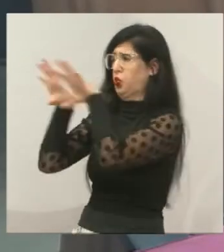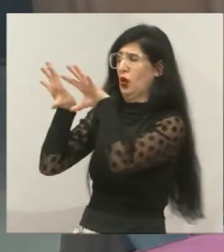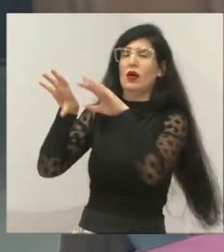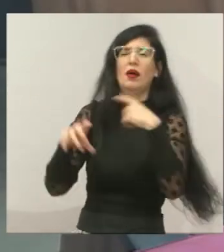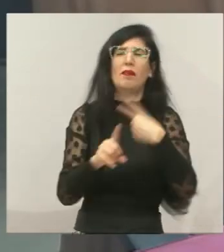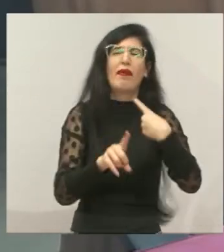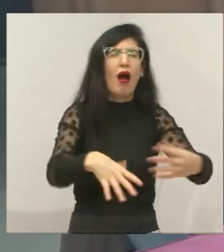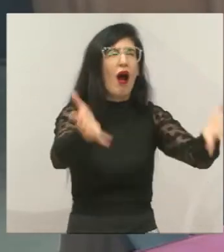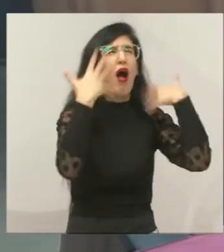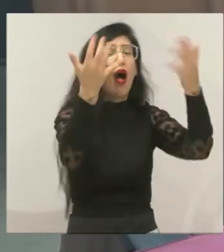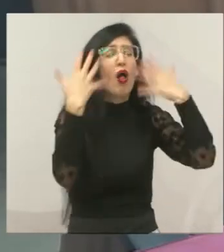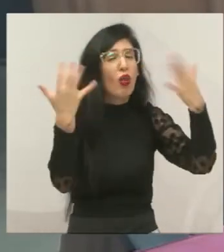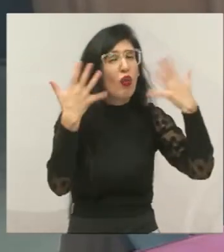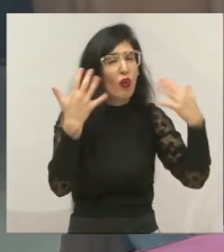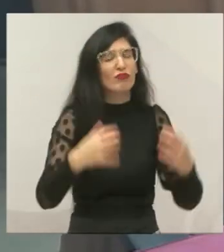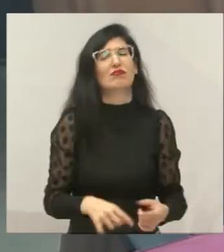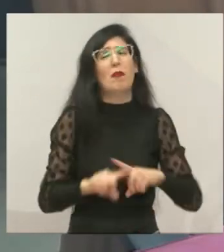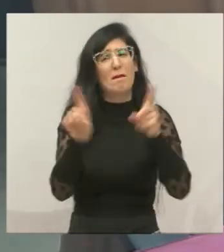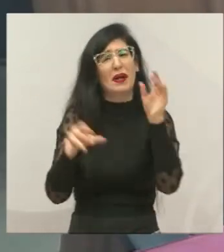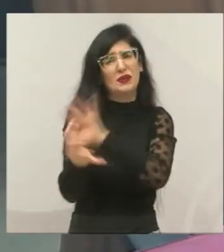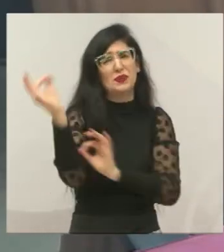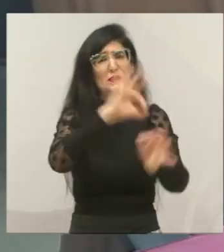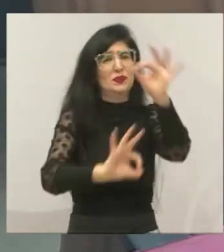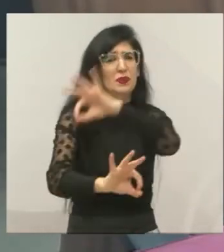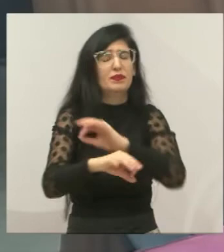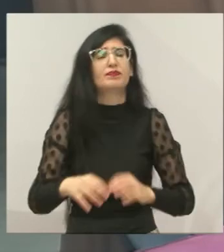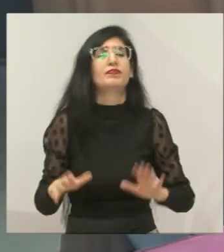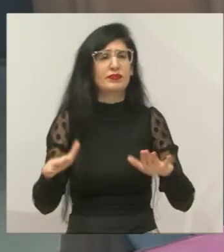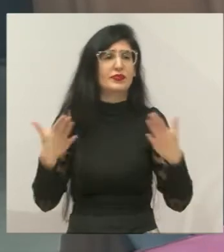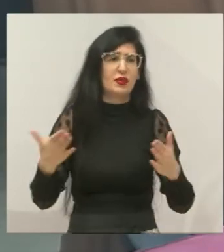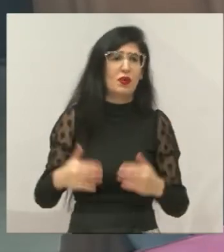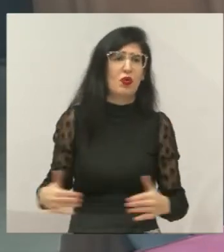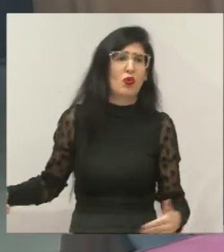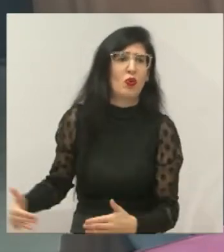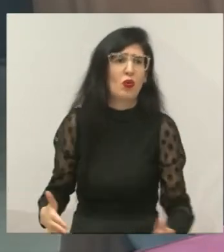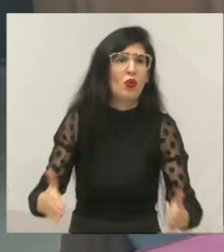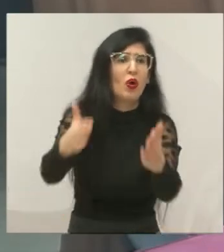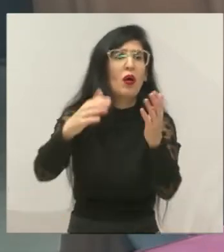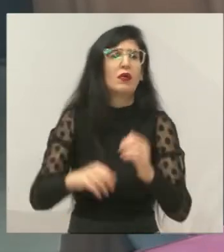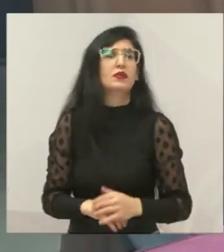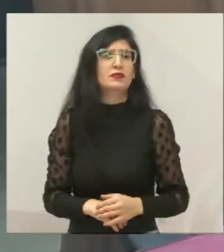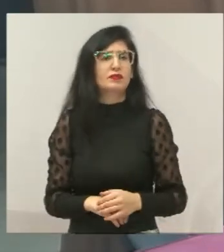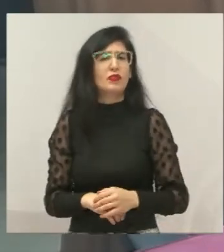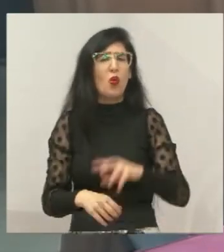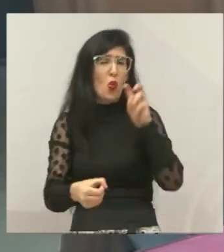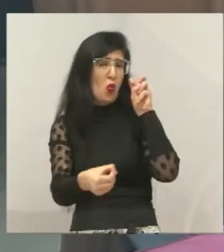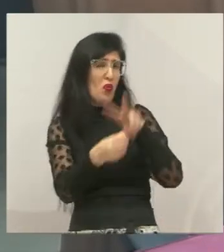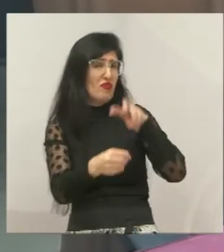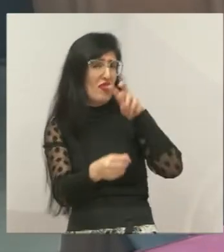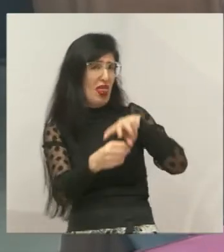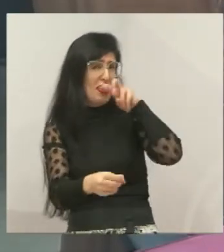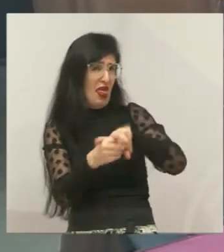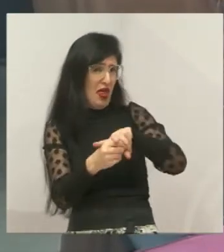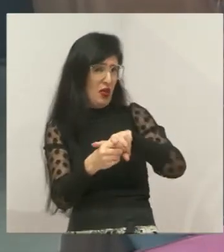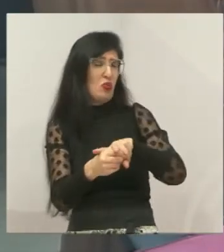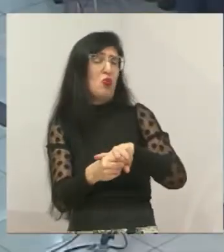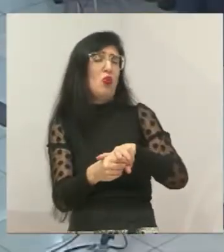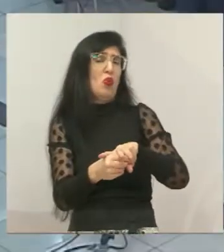nessa cronograma de limpeza do córrego e aplicação do veneno sugerido pela Secretaria de Saúde.